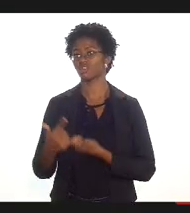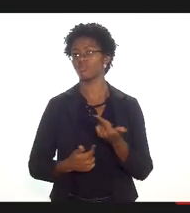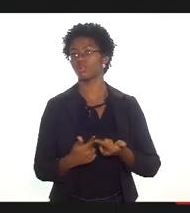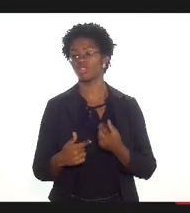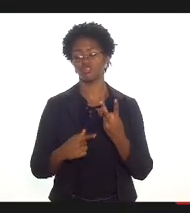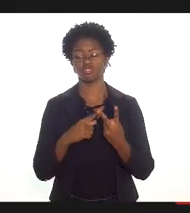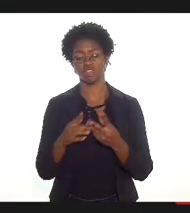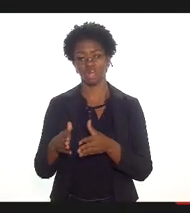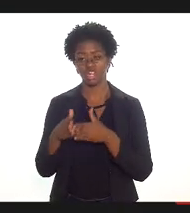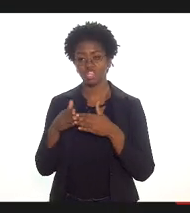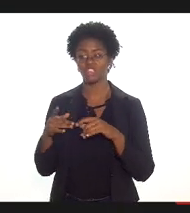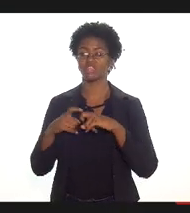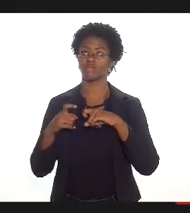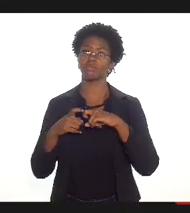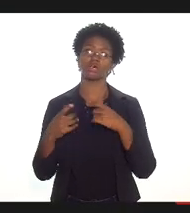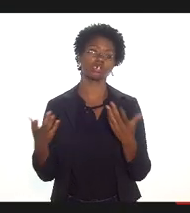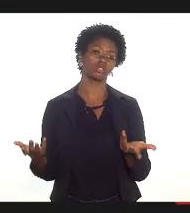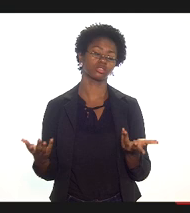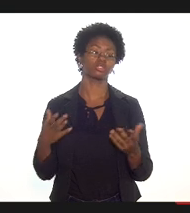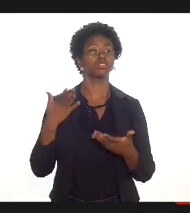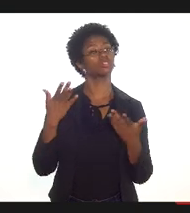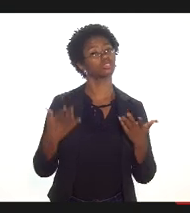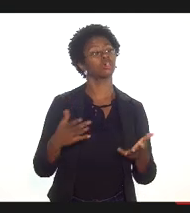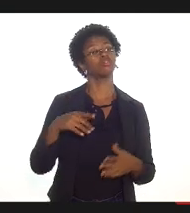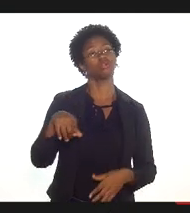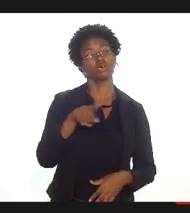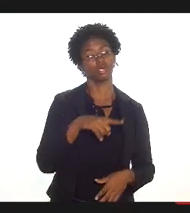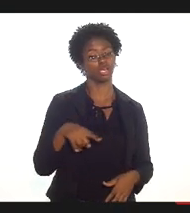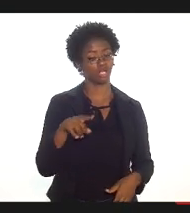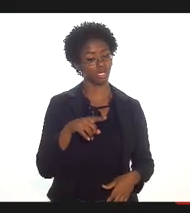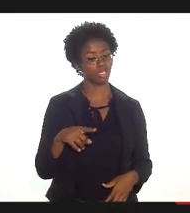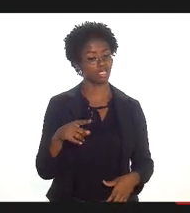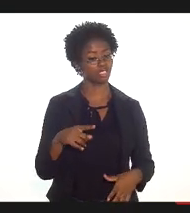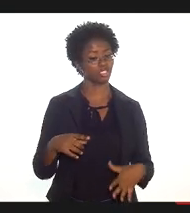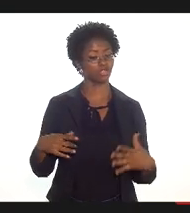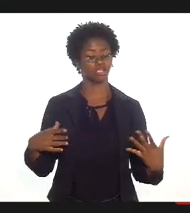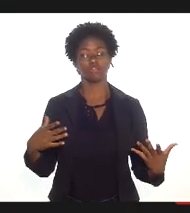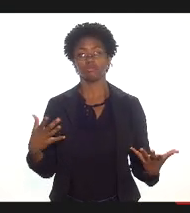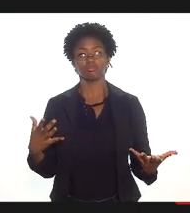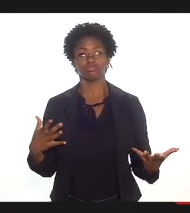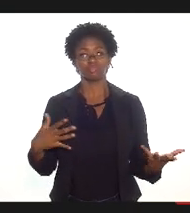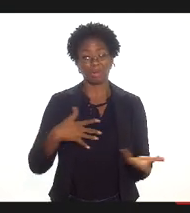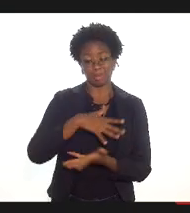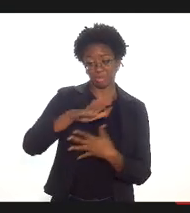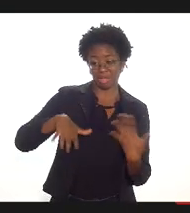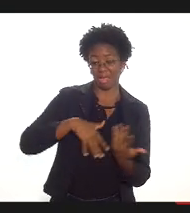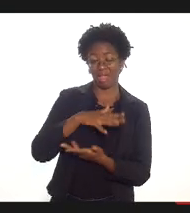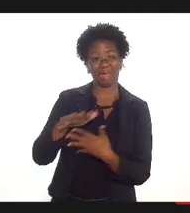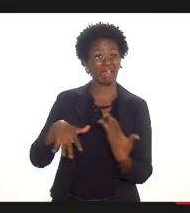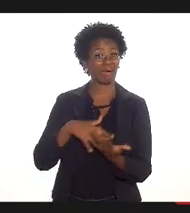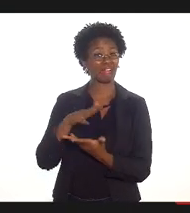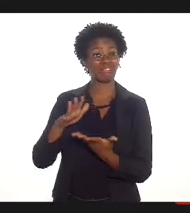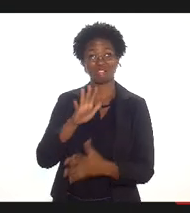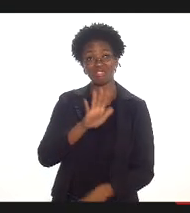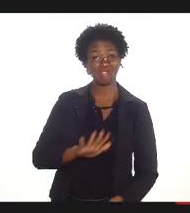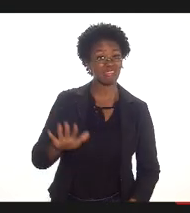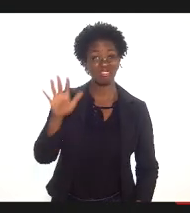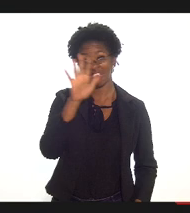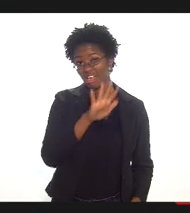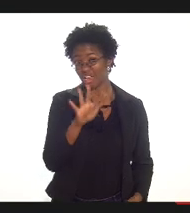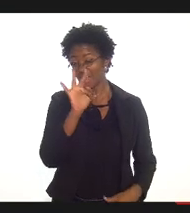licença médica. Então, eles causaram um pane generalizado na rede federal, uma